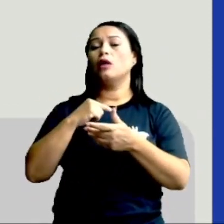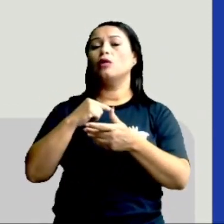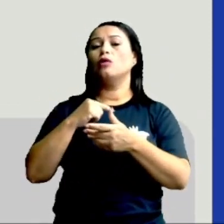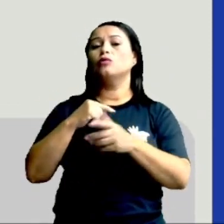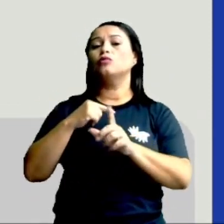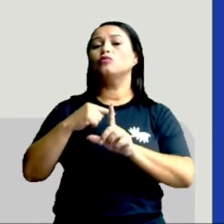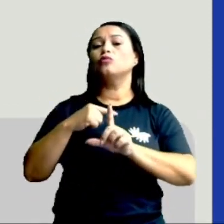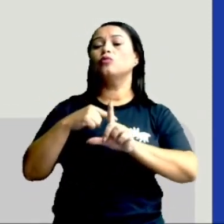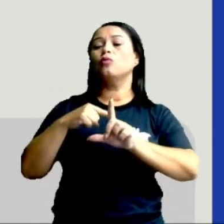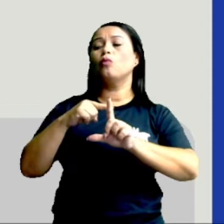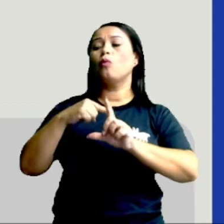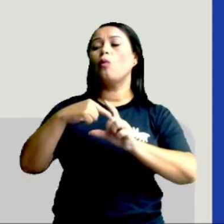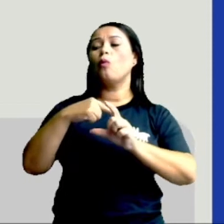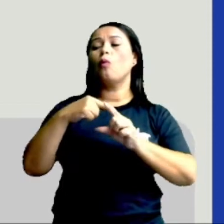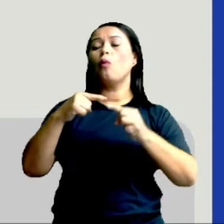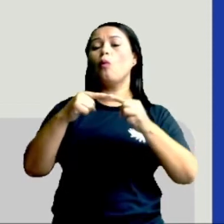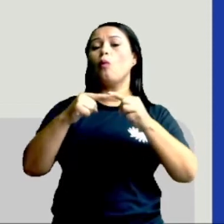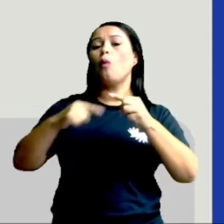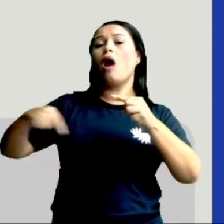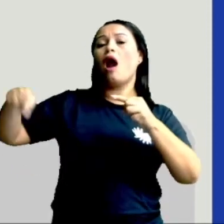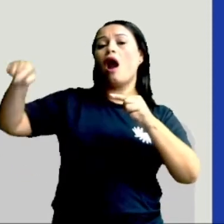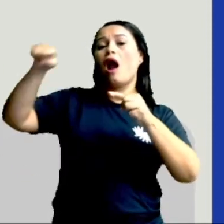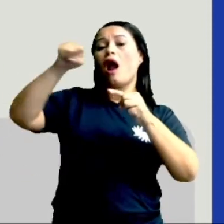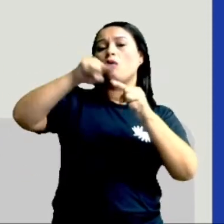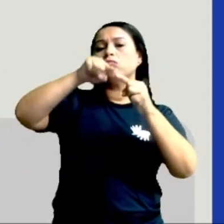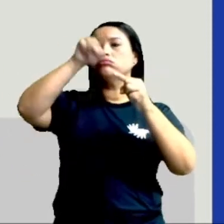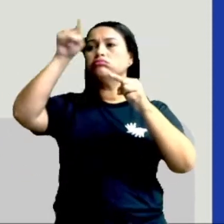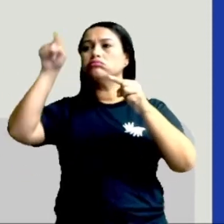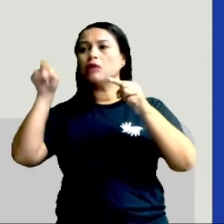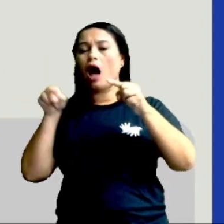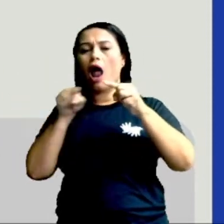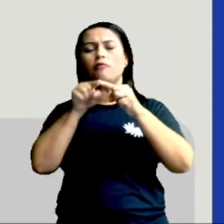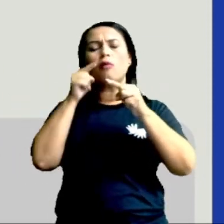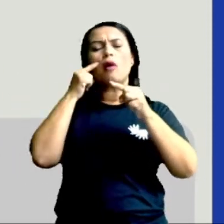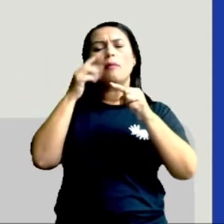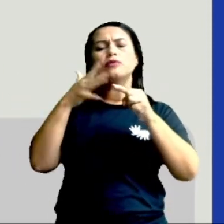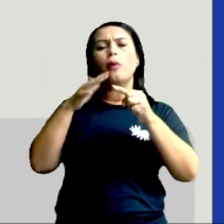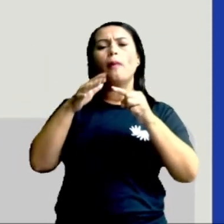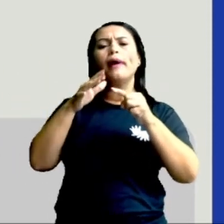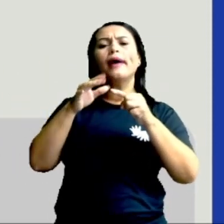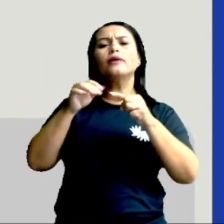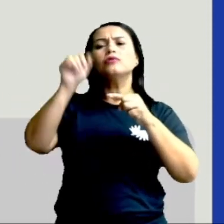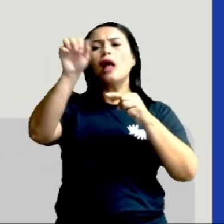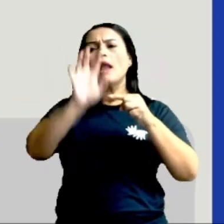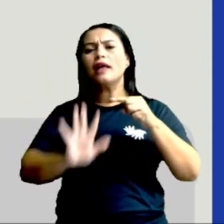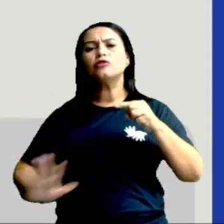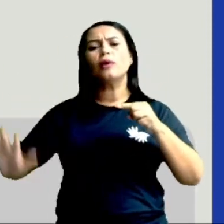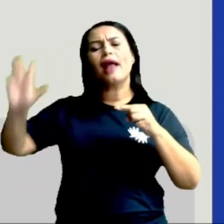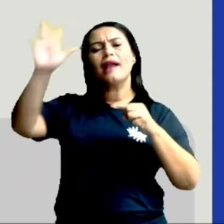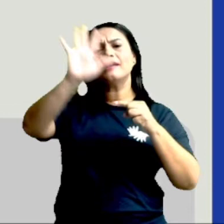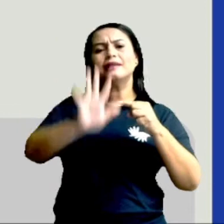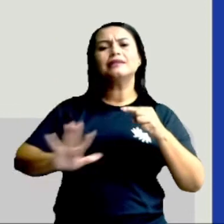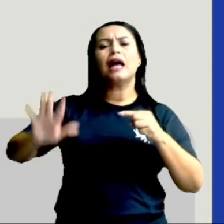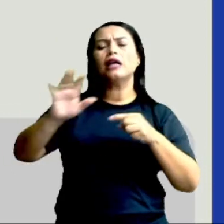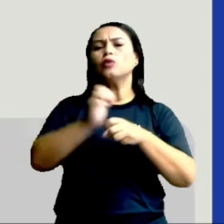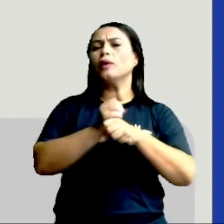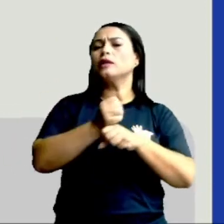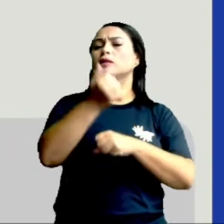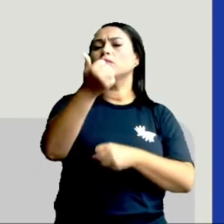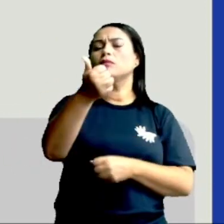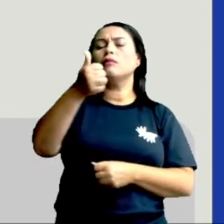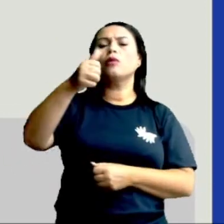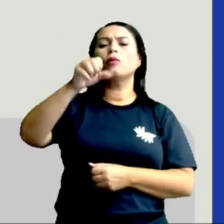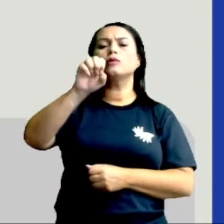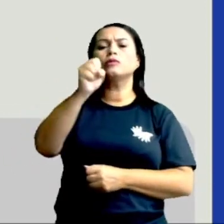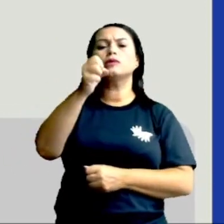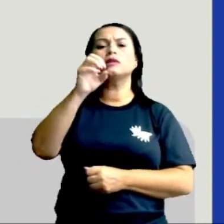gente vai ver uma proporção das nacionalidades, tá, na imigração para o Brasil, tá, entre